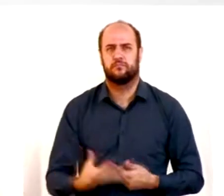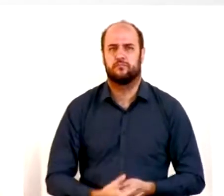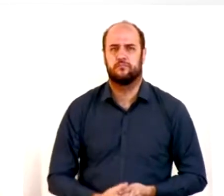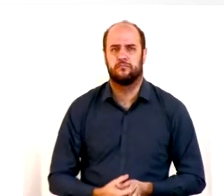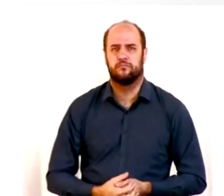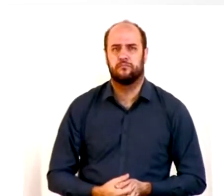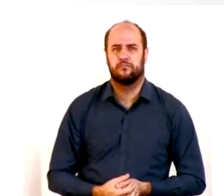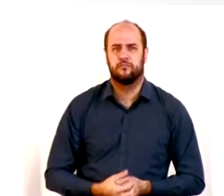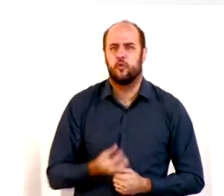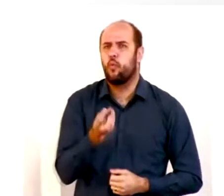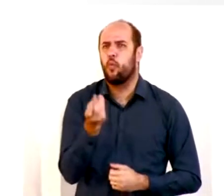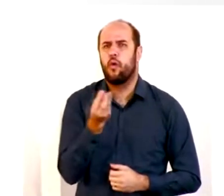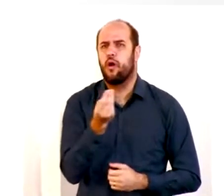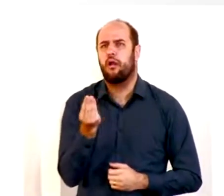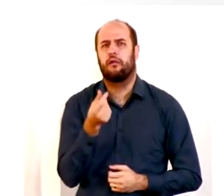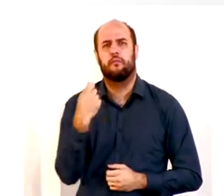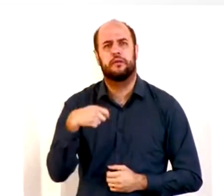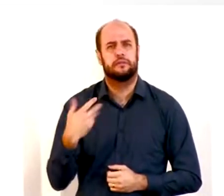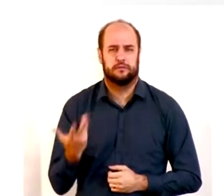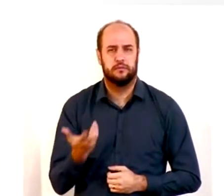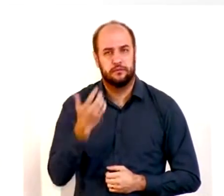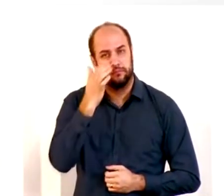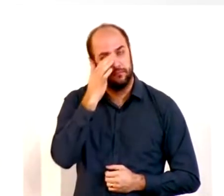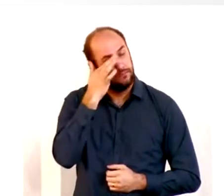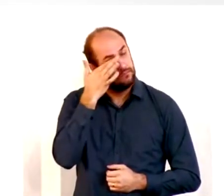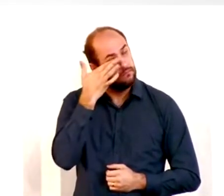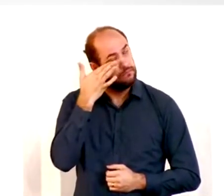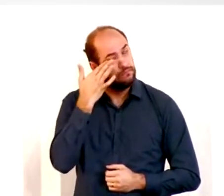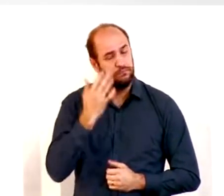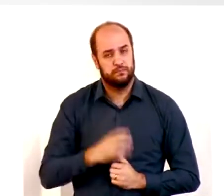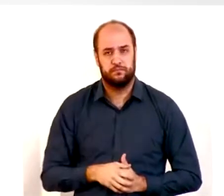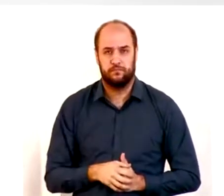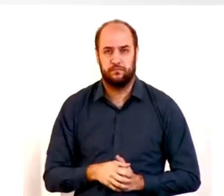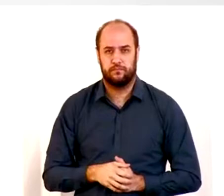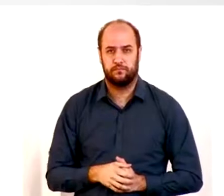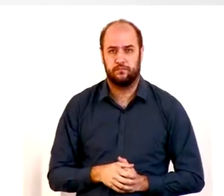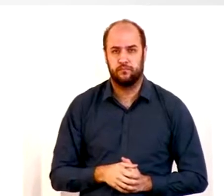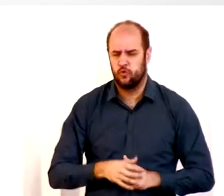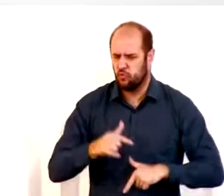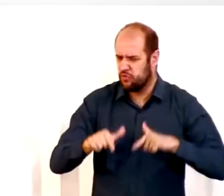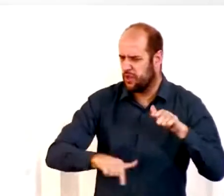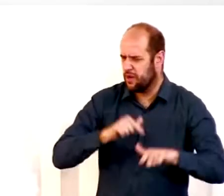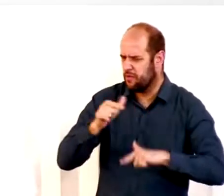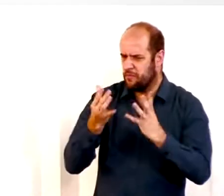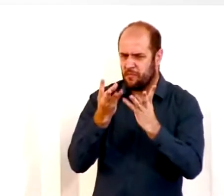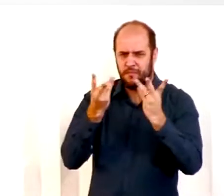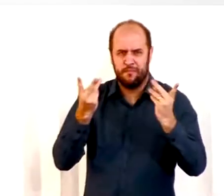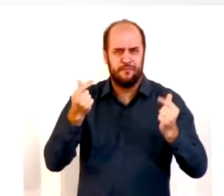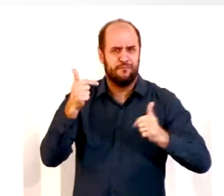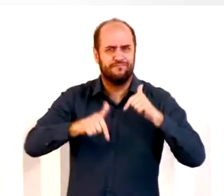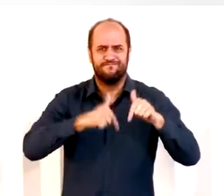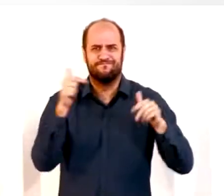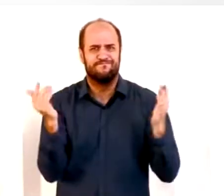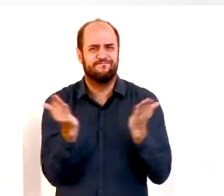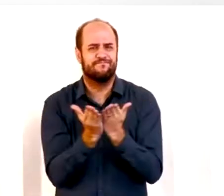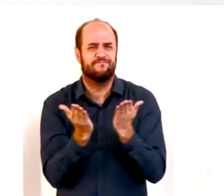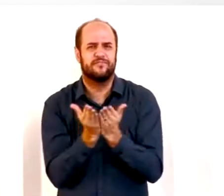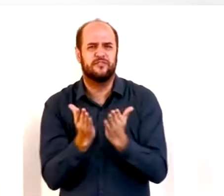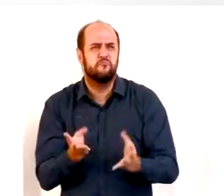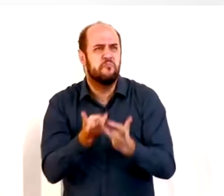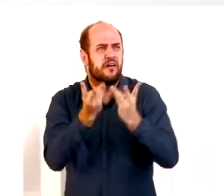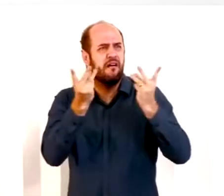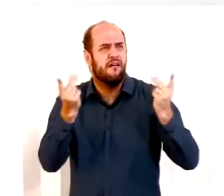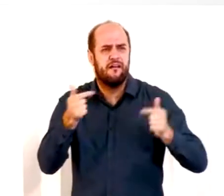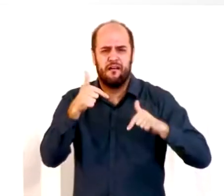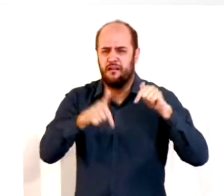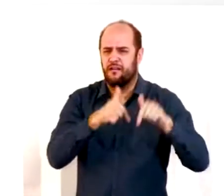porque a obra cristã é excelente. A excelência da obra cristã, a excelência da